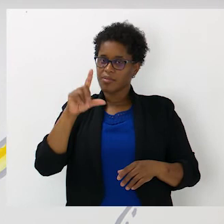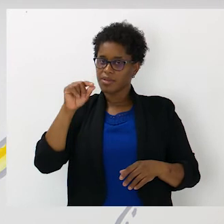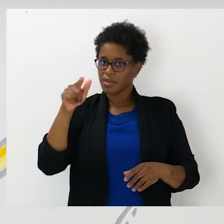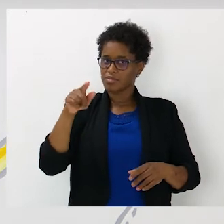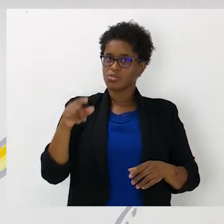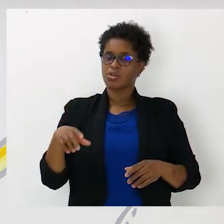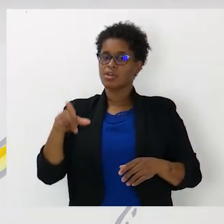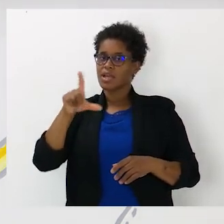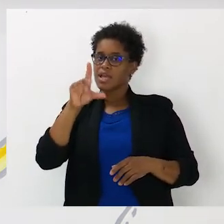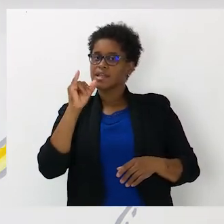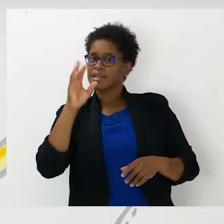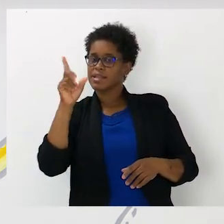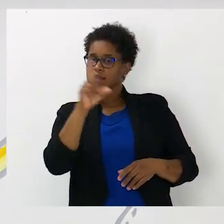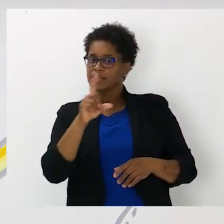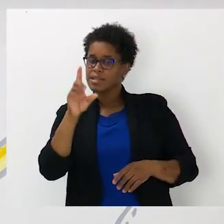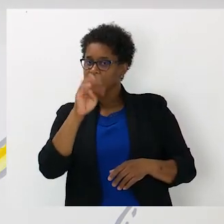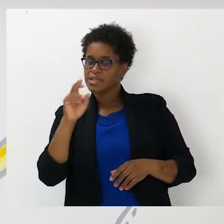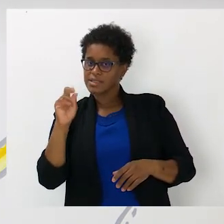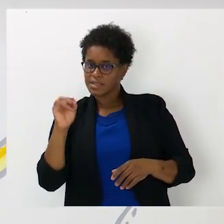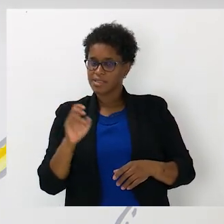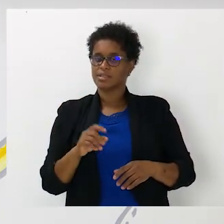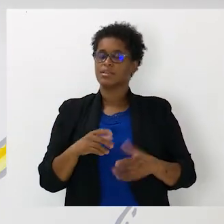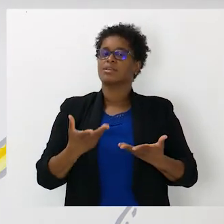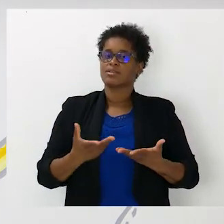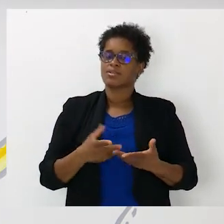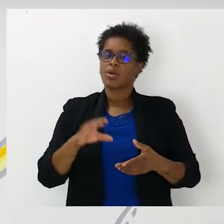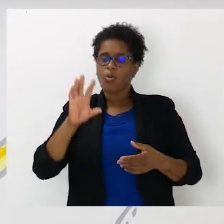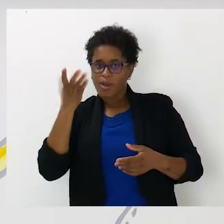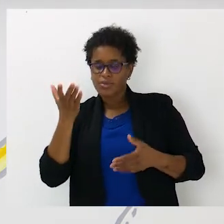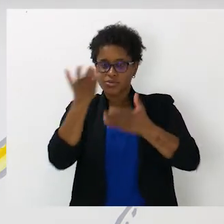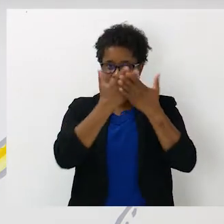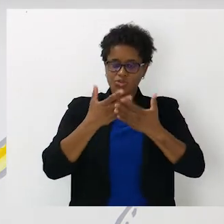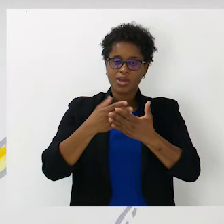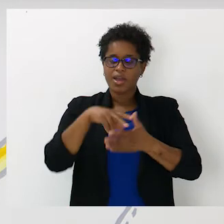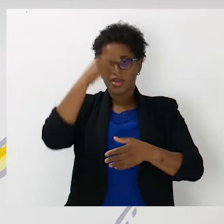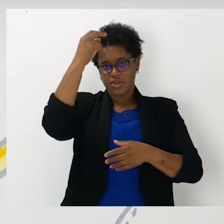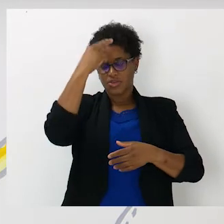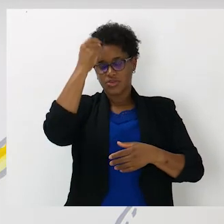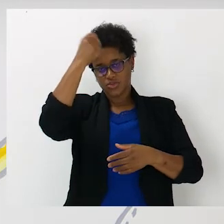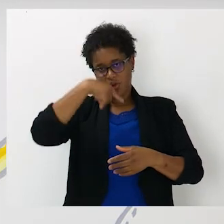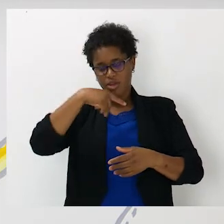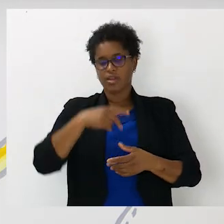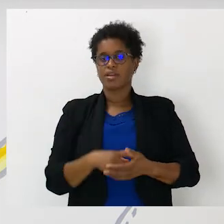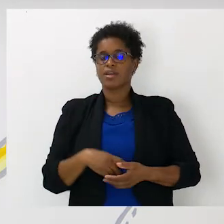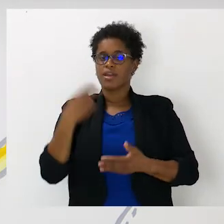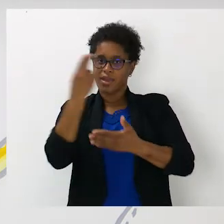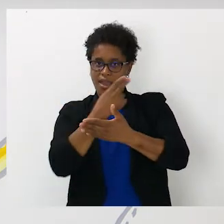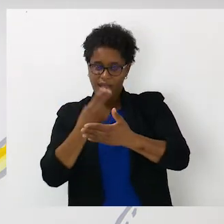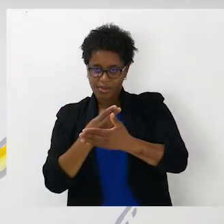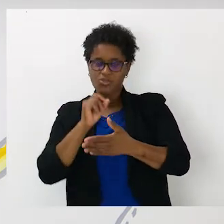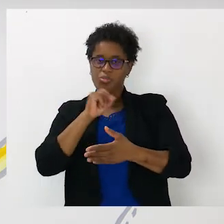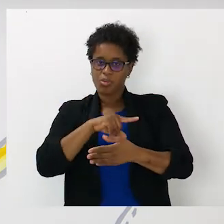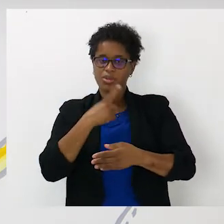pirâmides lisas. Portanto, ao estudarmos a história de arte, poderemos compreender melhor